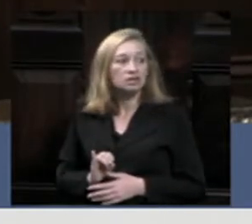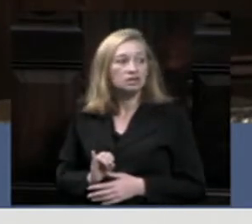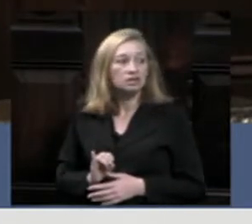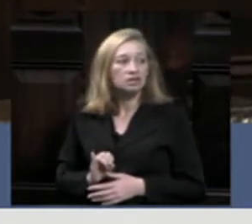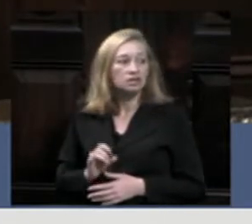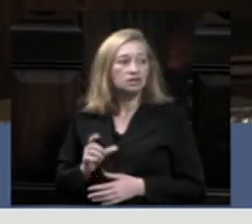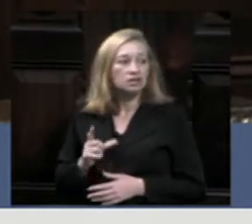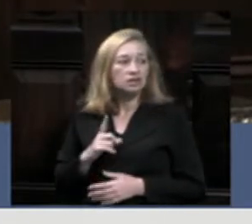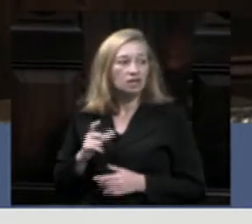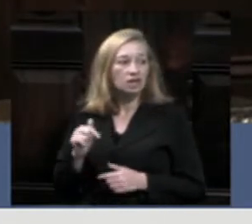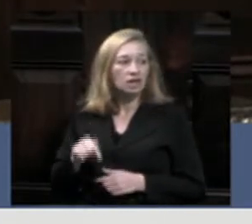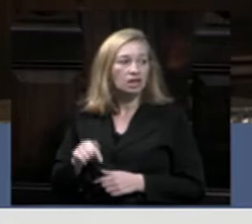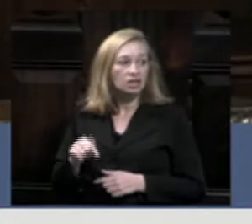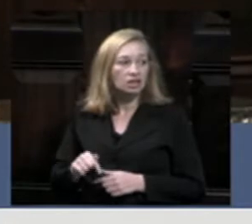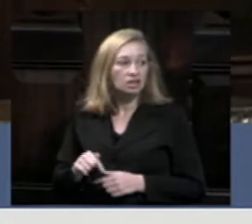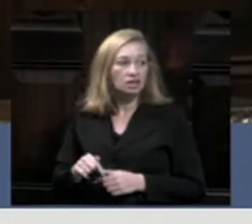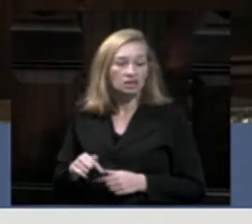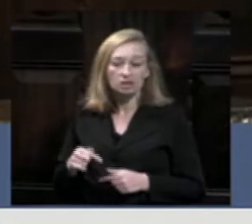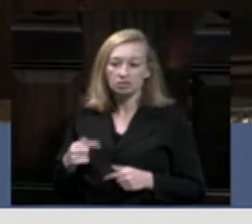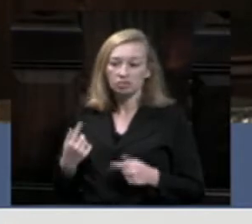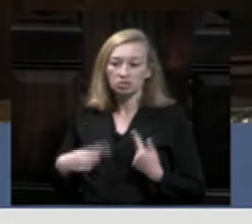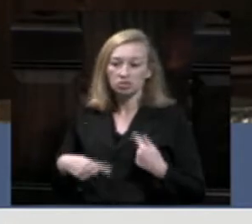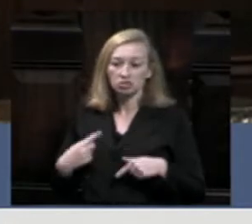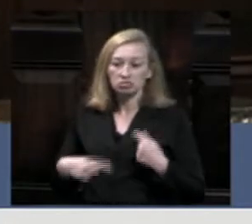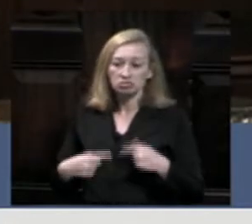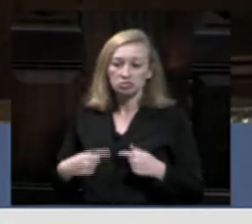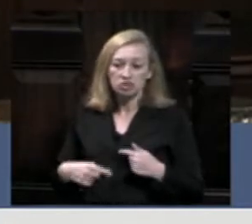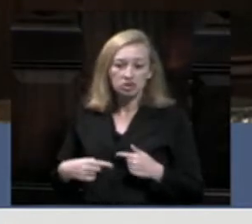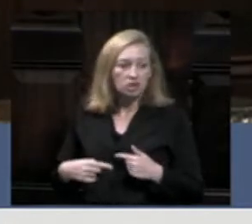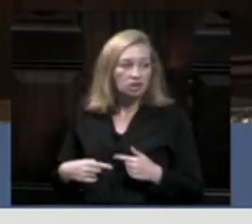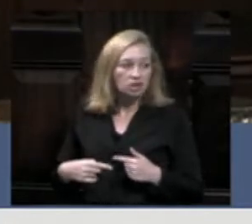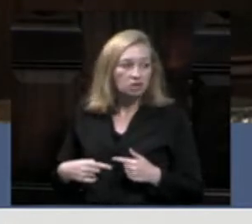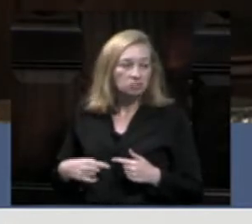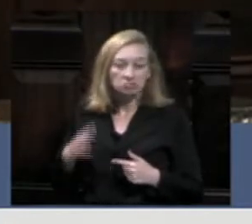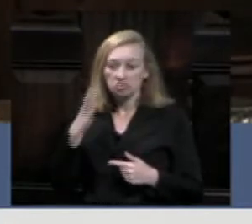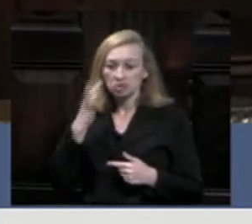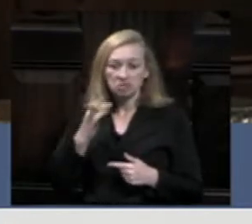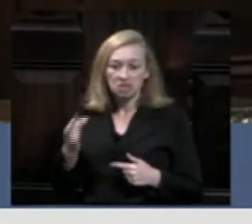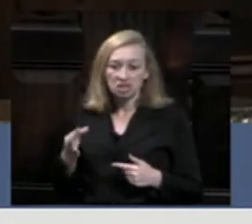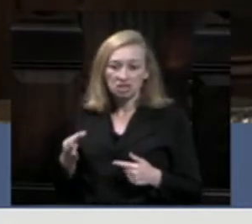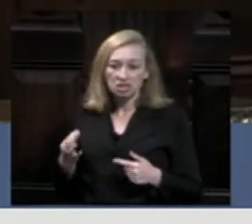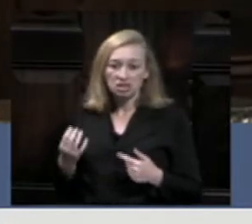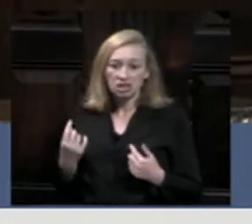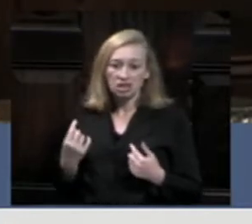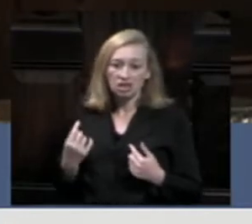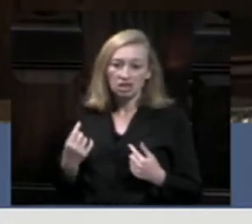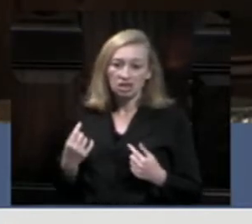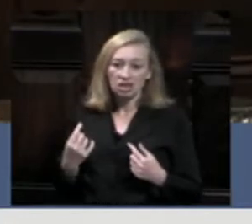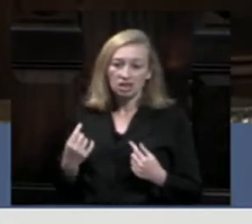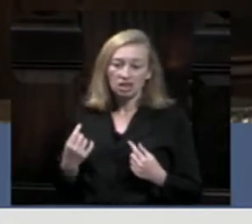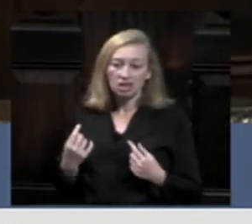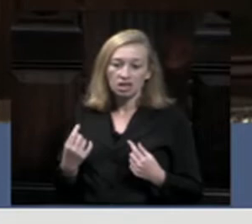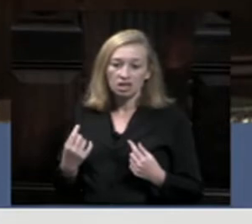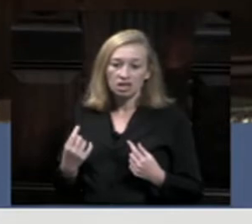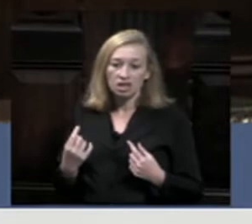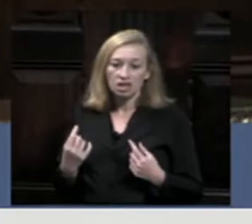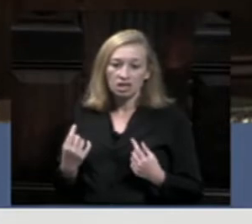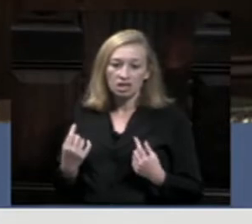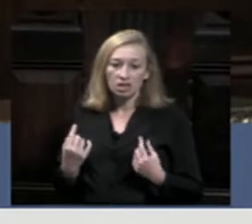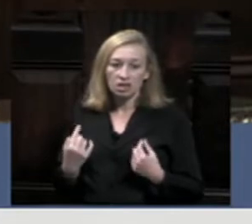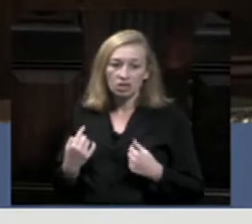plenário tivemos um embate muito agudo, não sei se é uma espécie de vingança, assim, uma